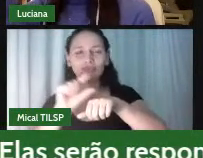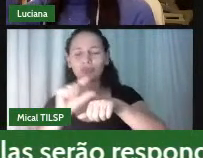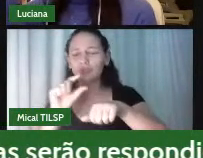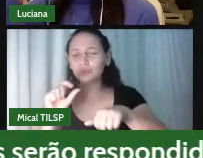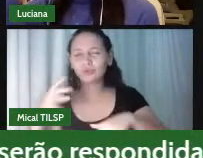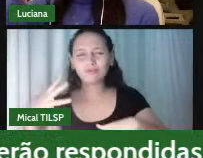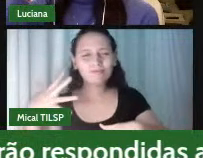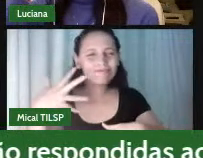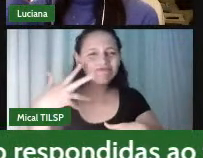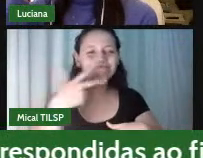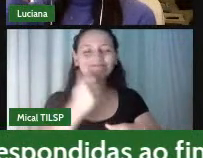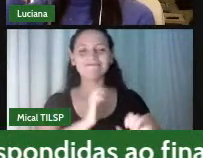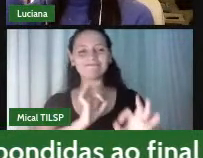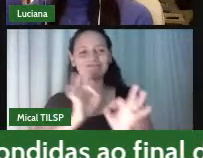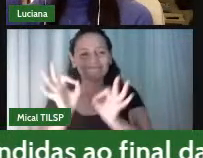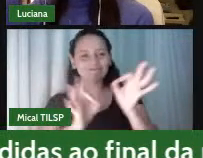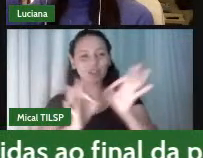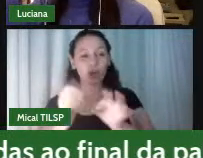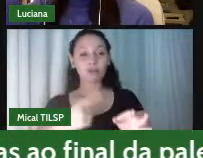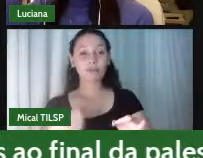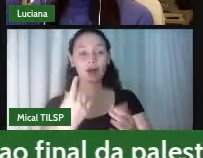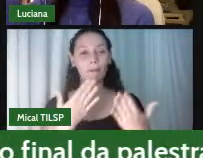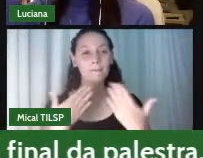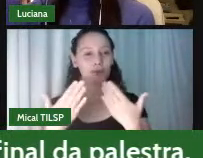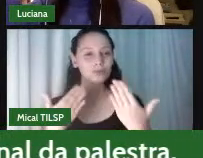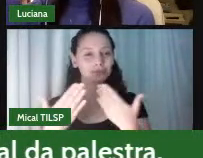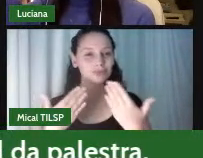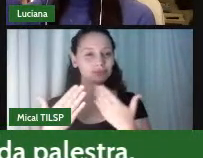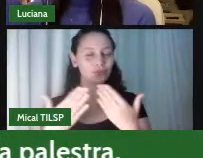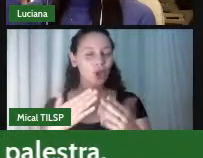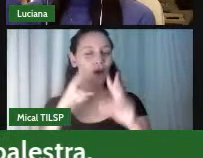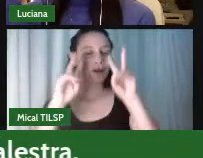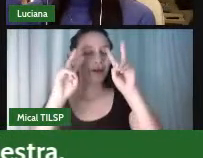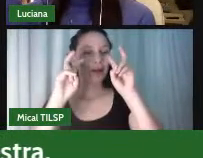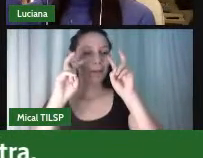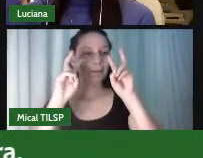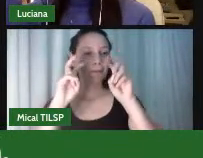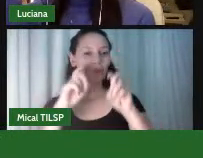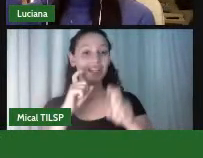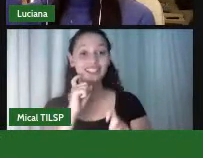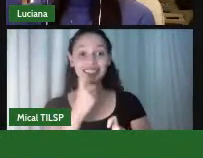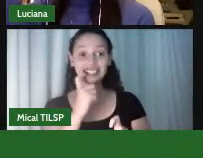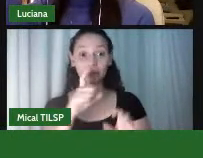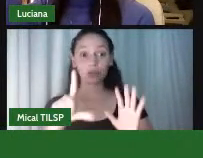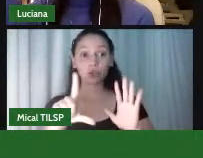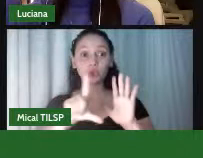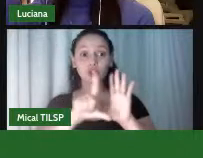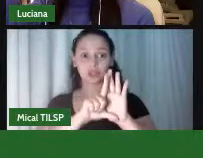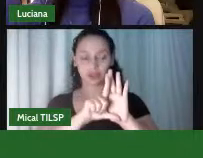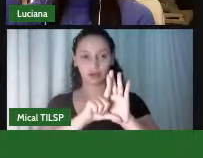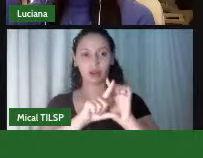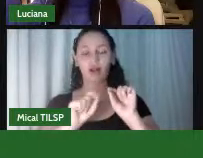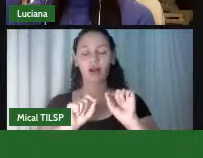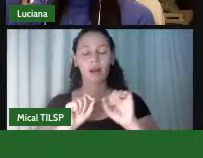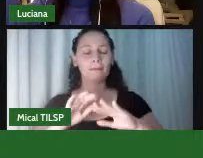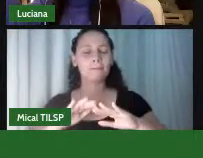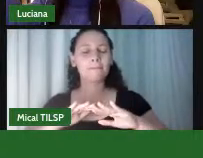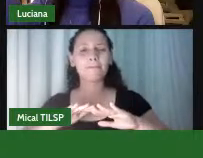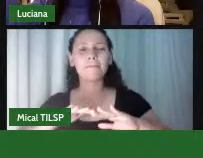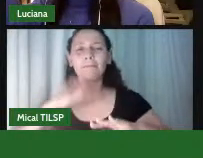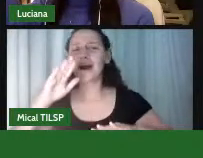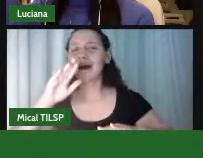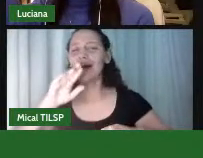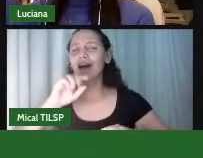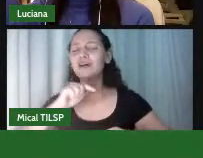organizado, né, para a gente poder bater um papo sobre odontologia legal, entender que a odontologia legal muitas vezes vai muito além daquilo que se imagina,